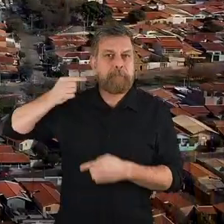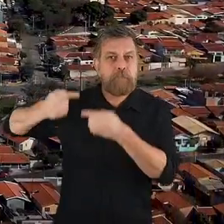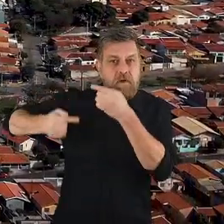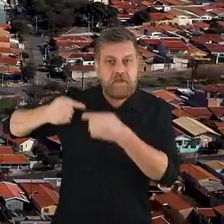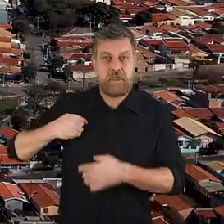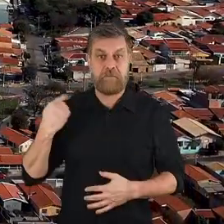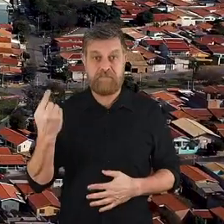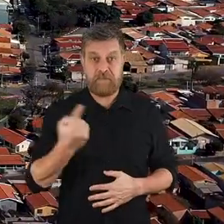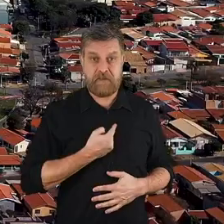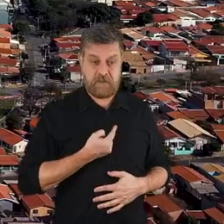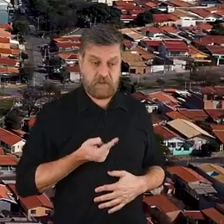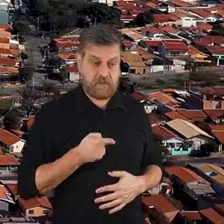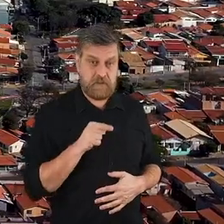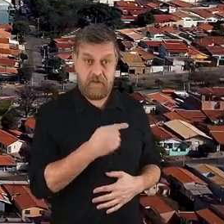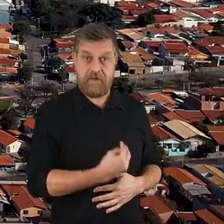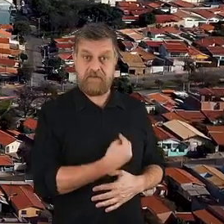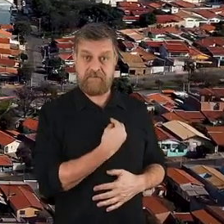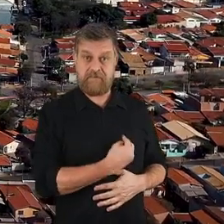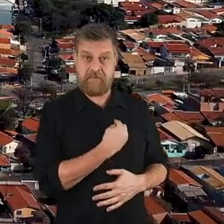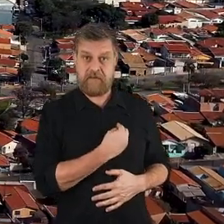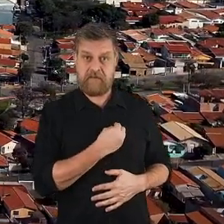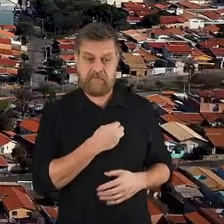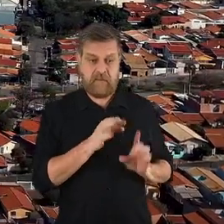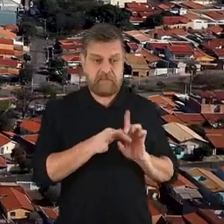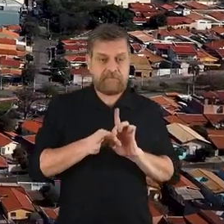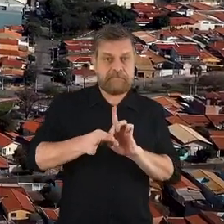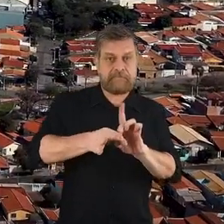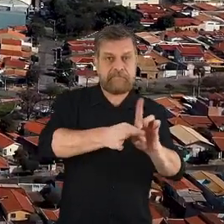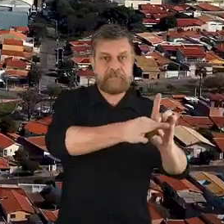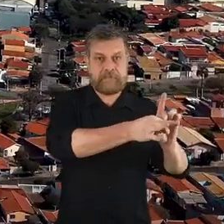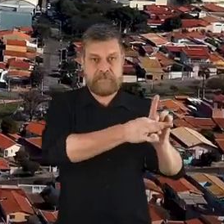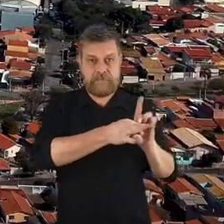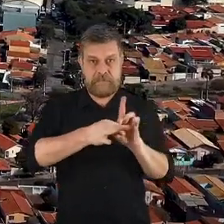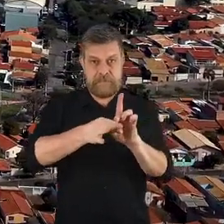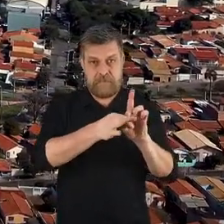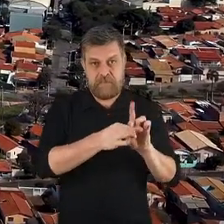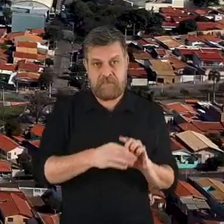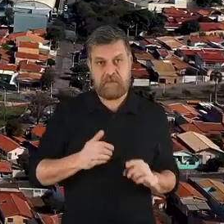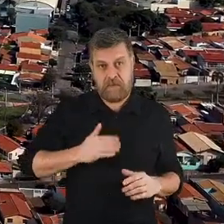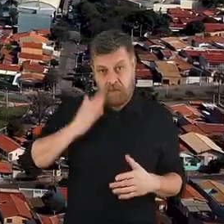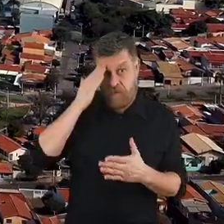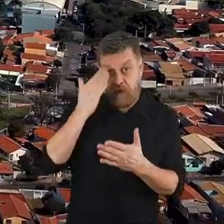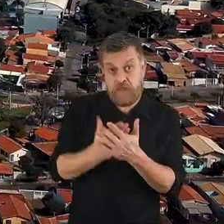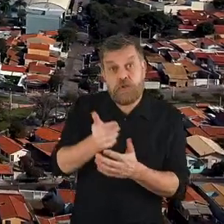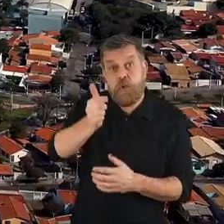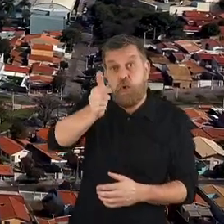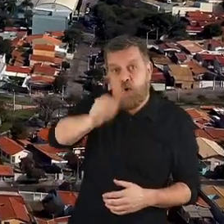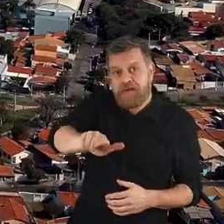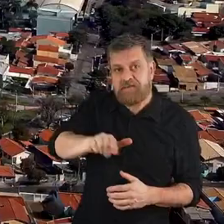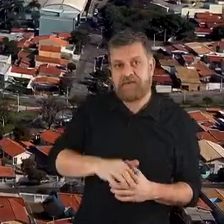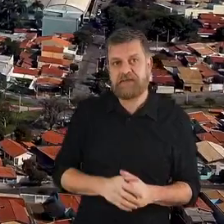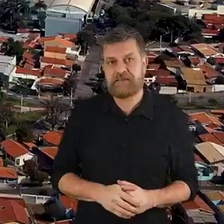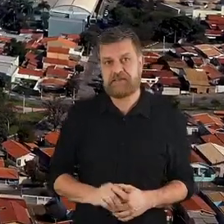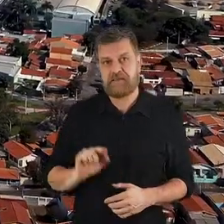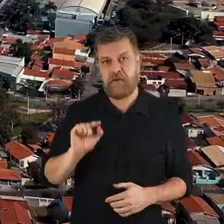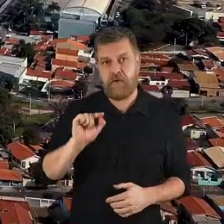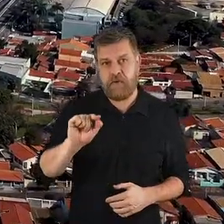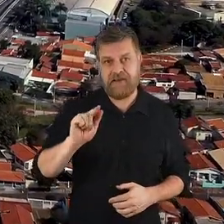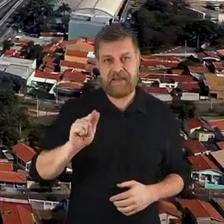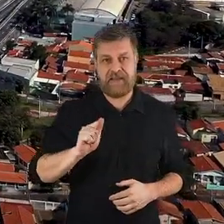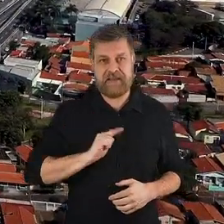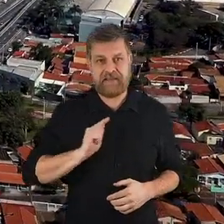nós possamos viver em civilidade. Quem sabe, né, mais uma vez, né, as